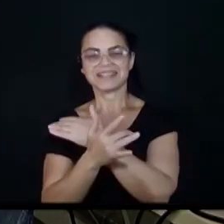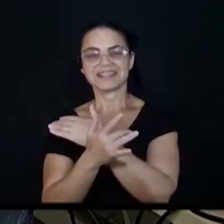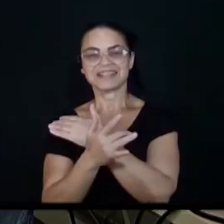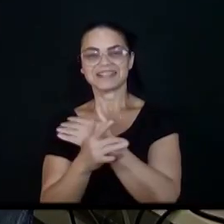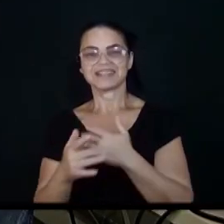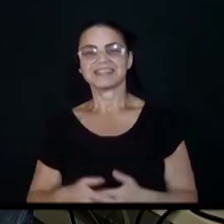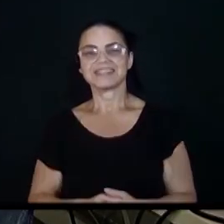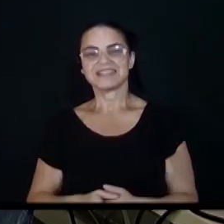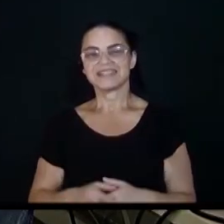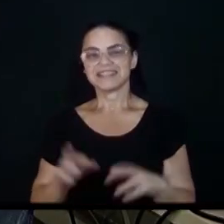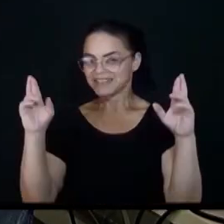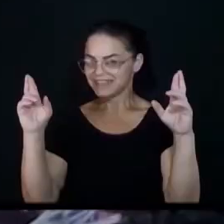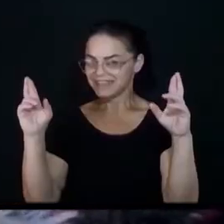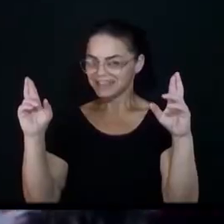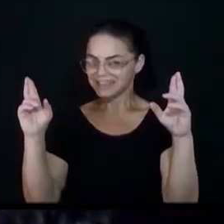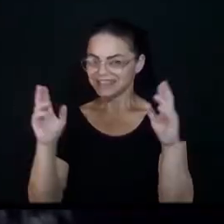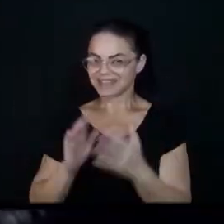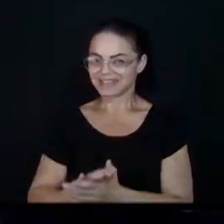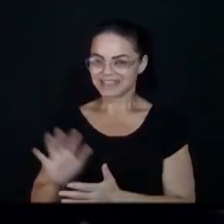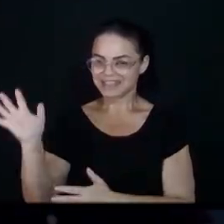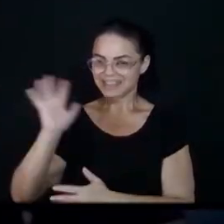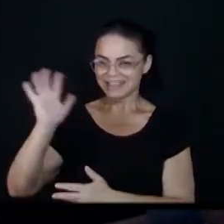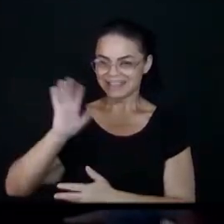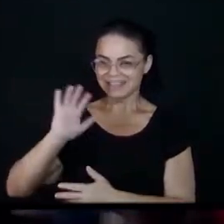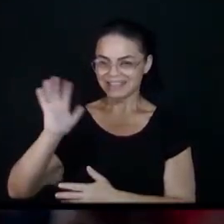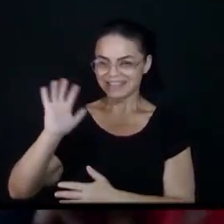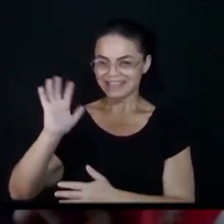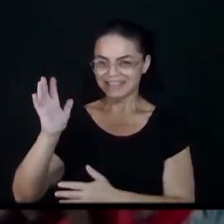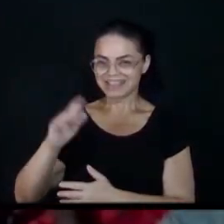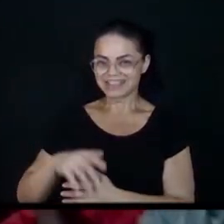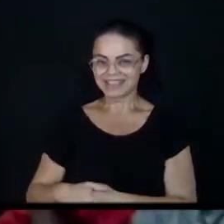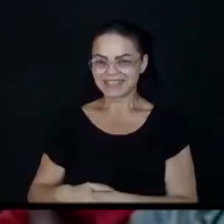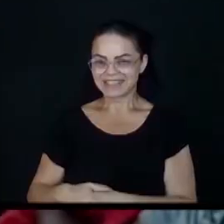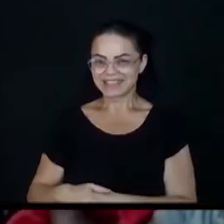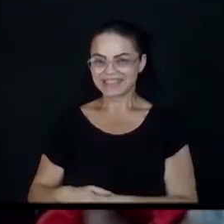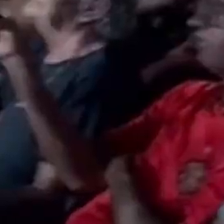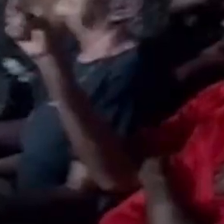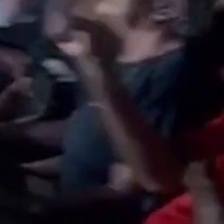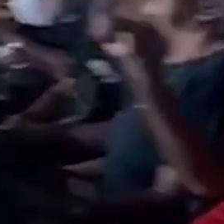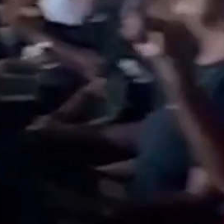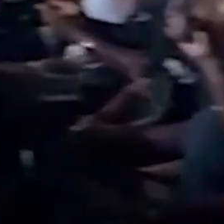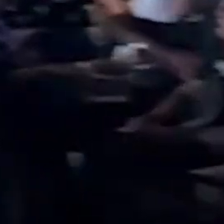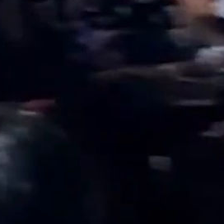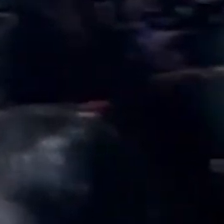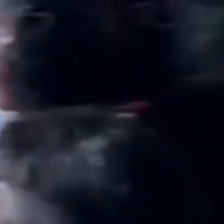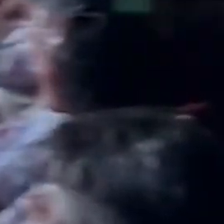na próxima edição. Tchau!